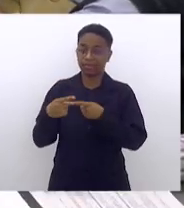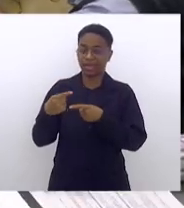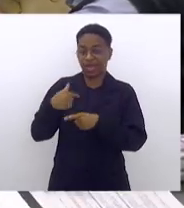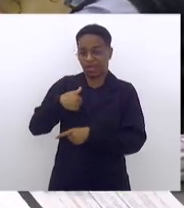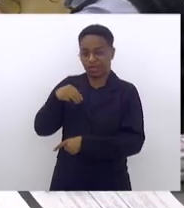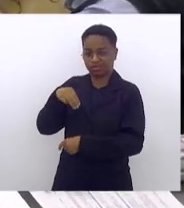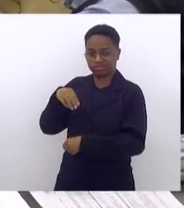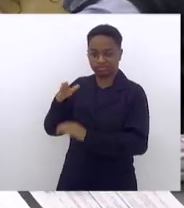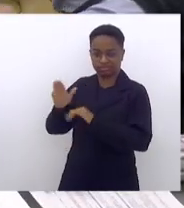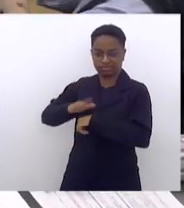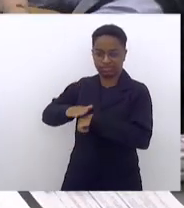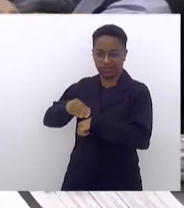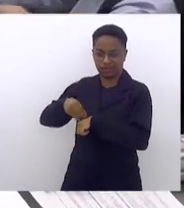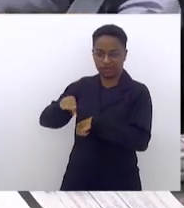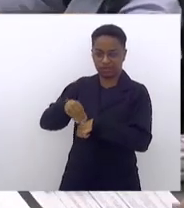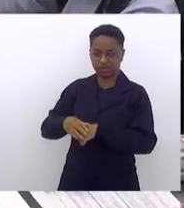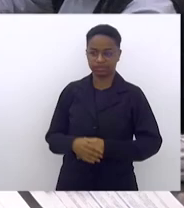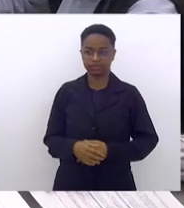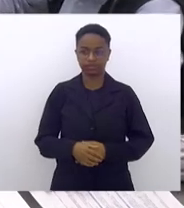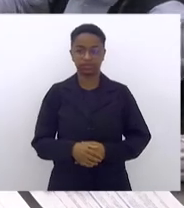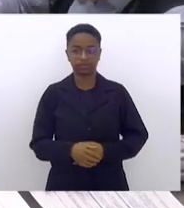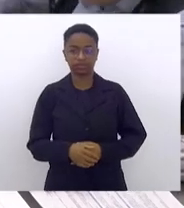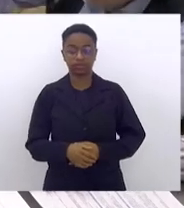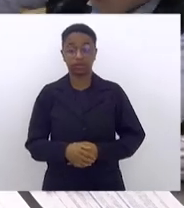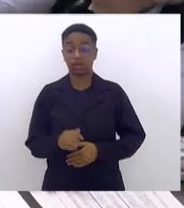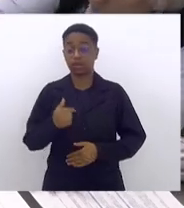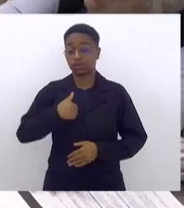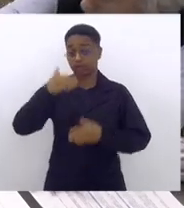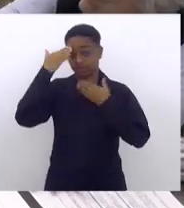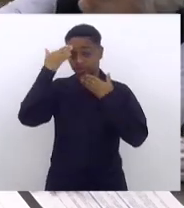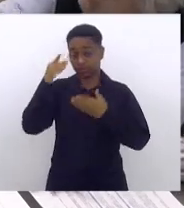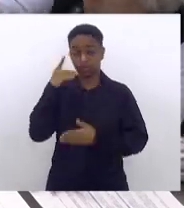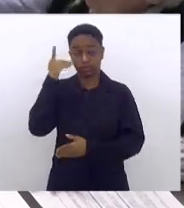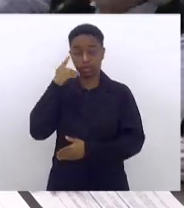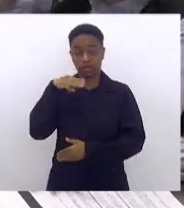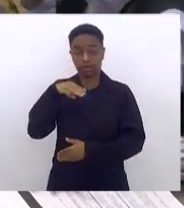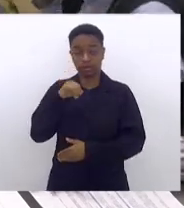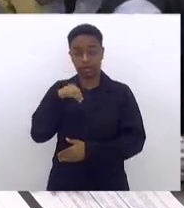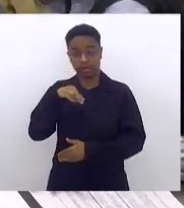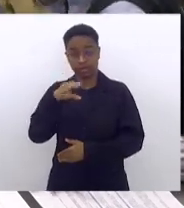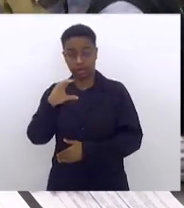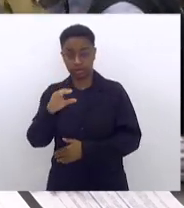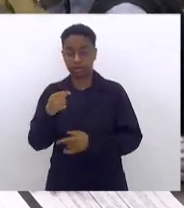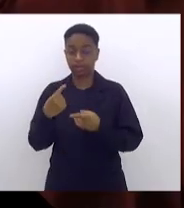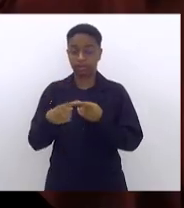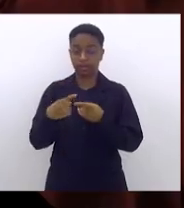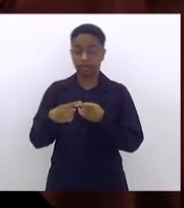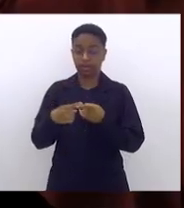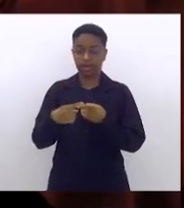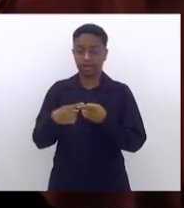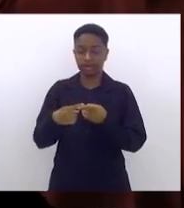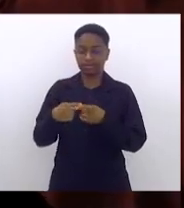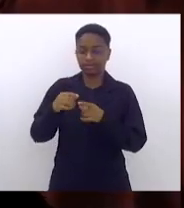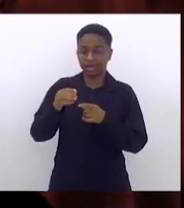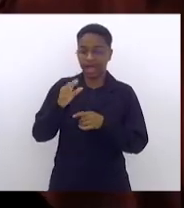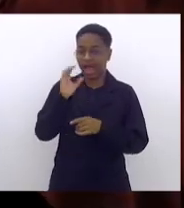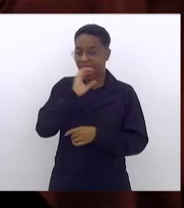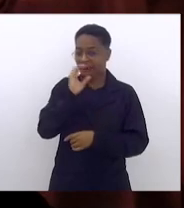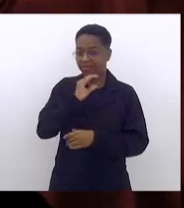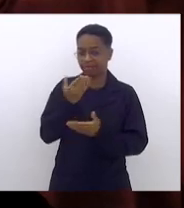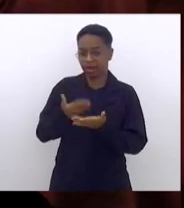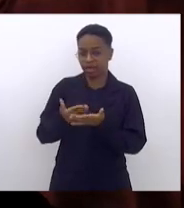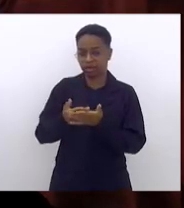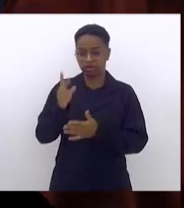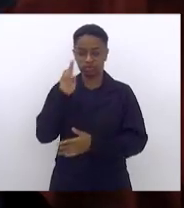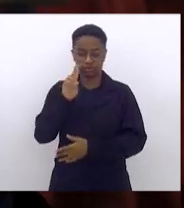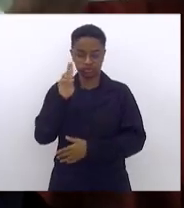informa. Presidente, deputada Verônica, muito discutir. Rapidamente, agradeço ao deputado Mink pela breve aula de história